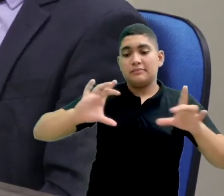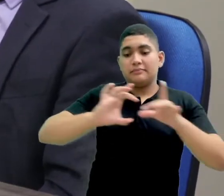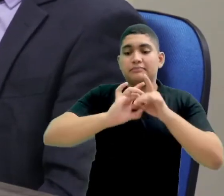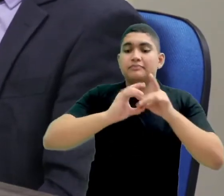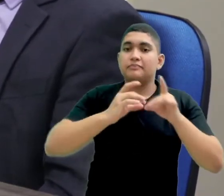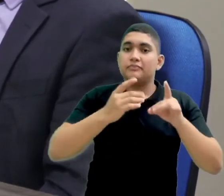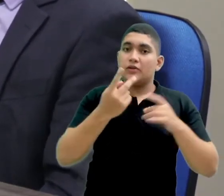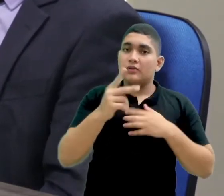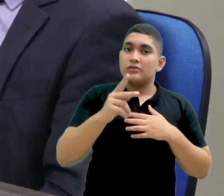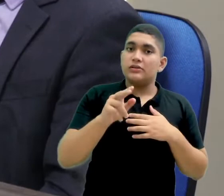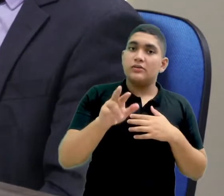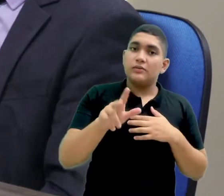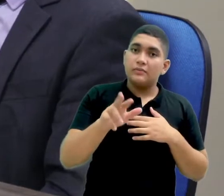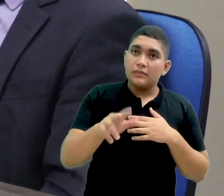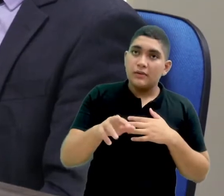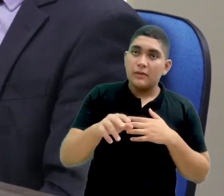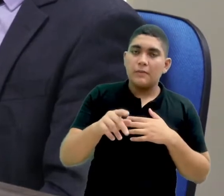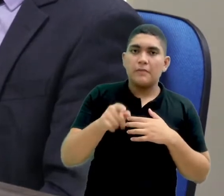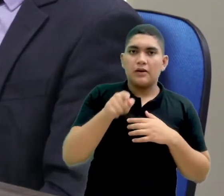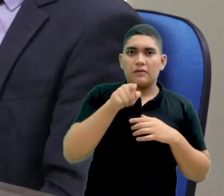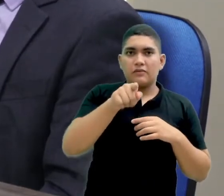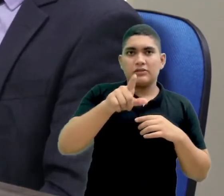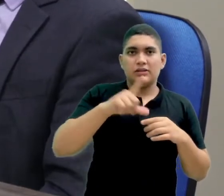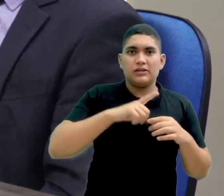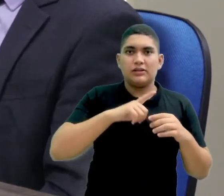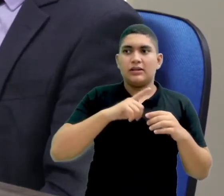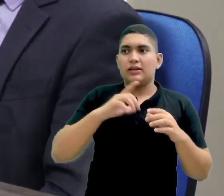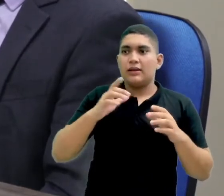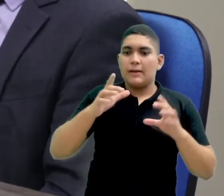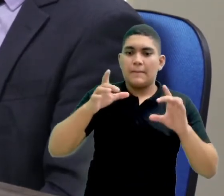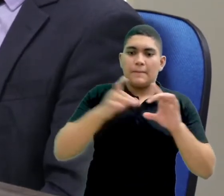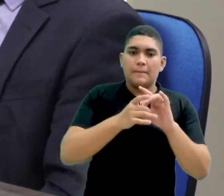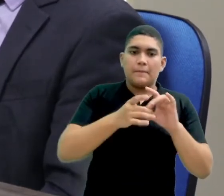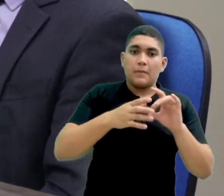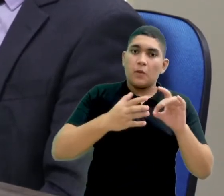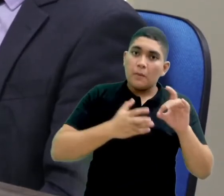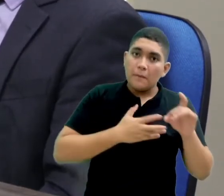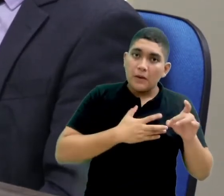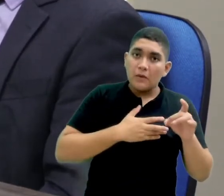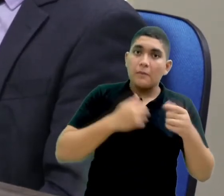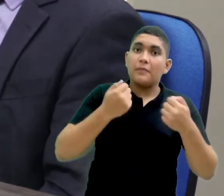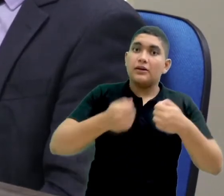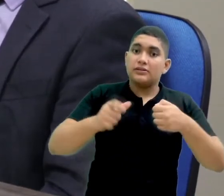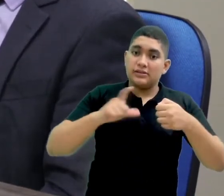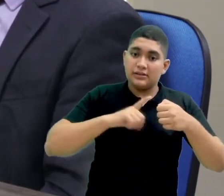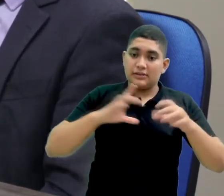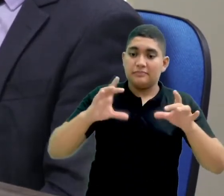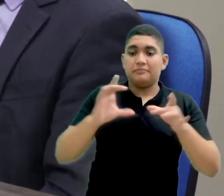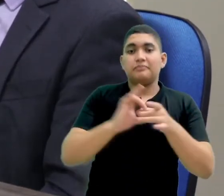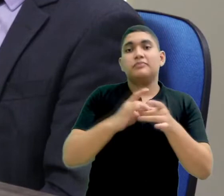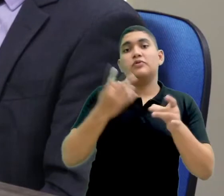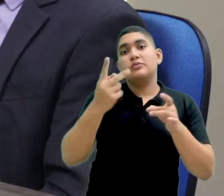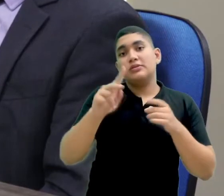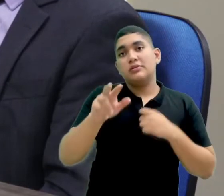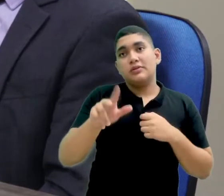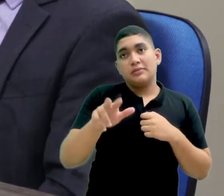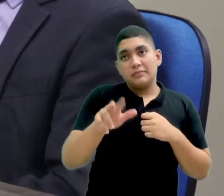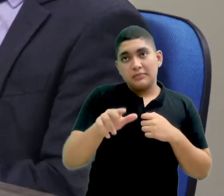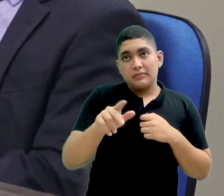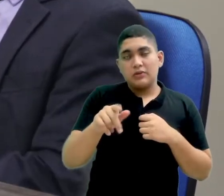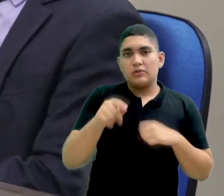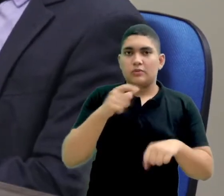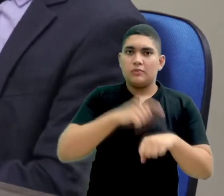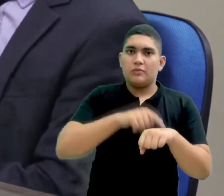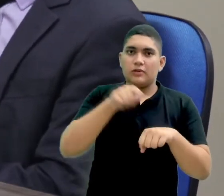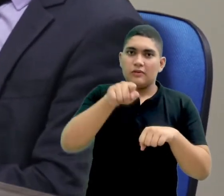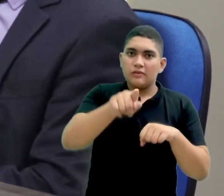você ter ligação direta comigo, você precisa estar bem, primeiramente, com o seu irmão. Então, quando você vier